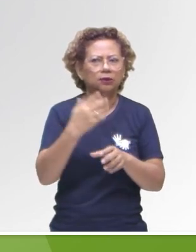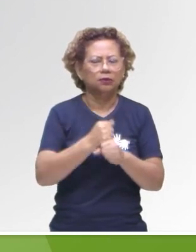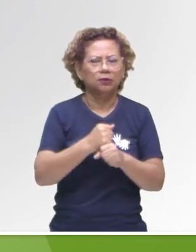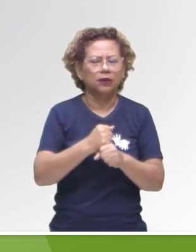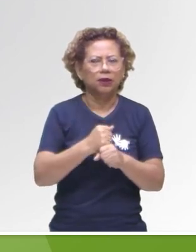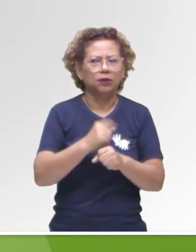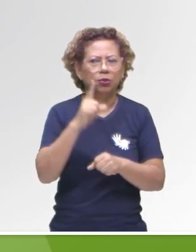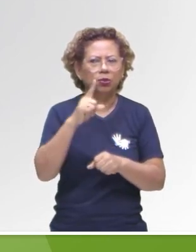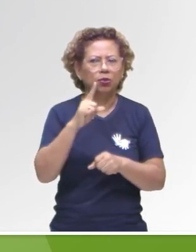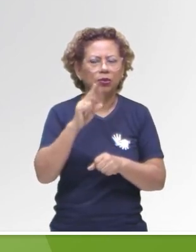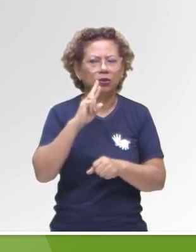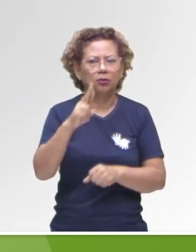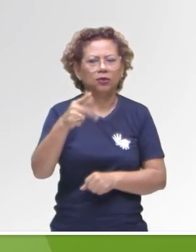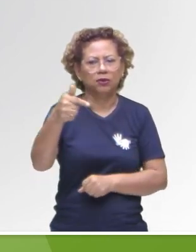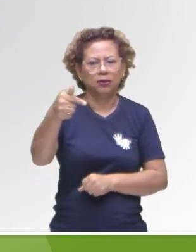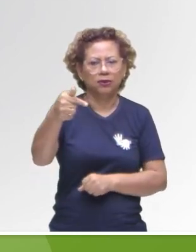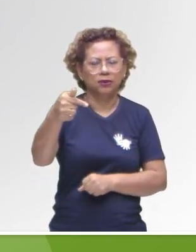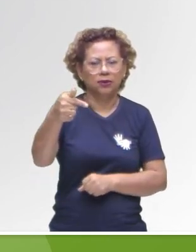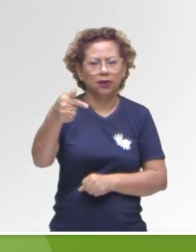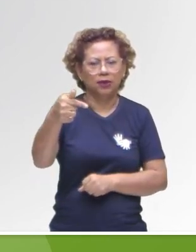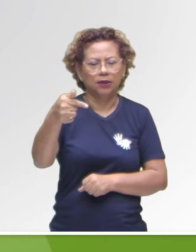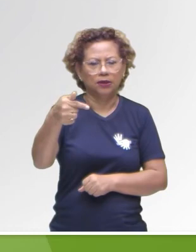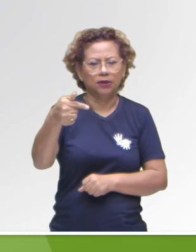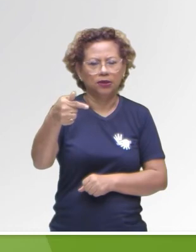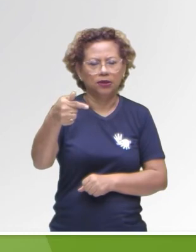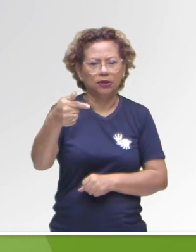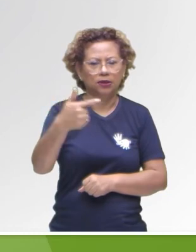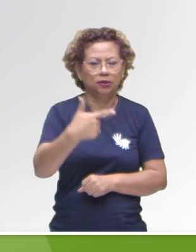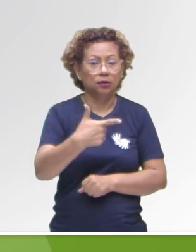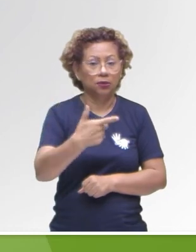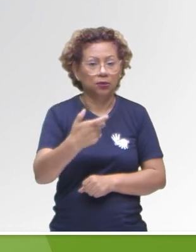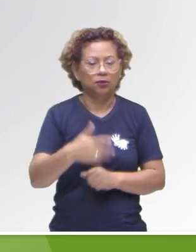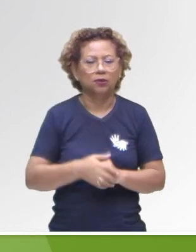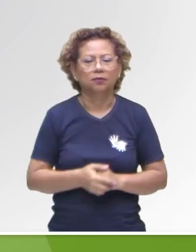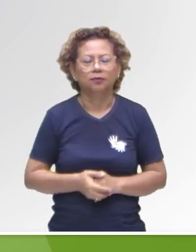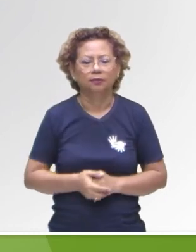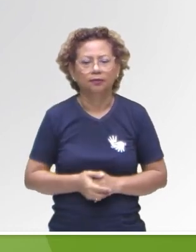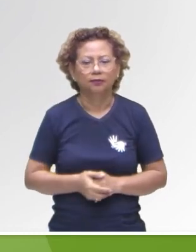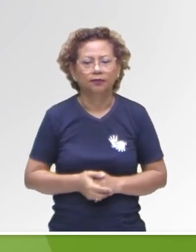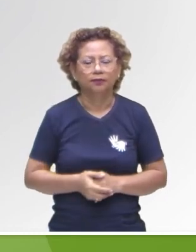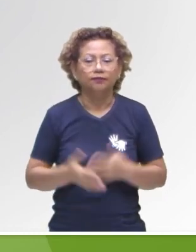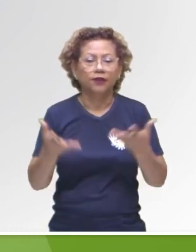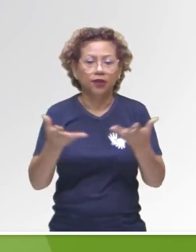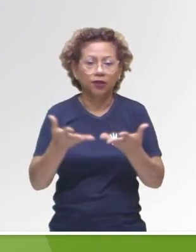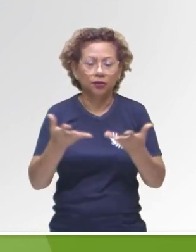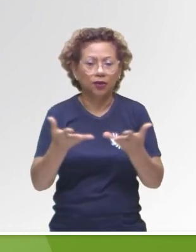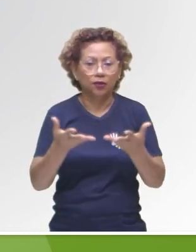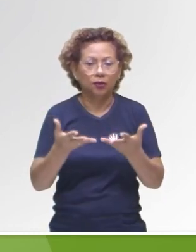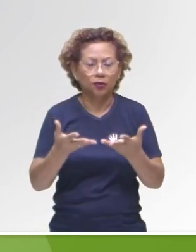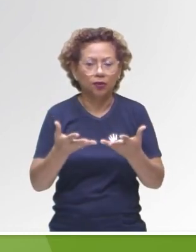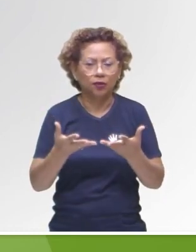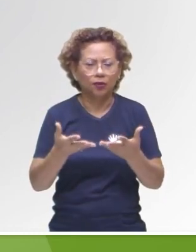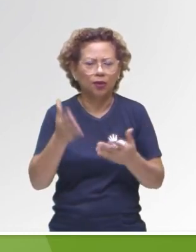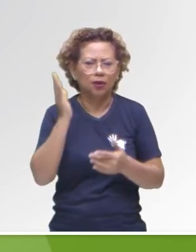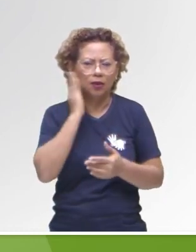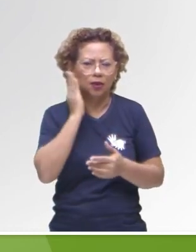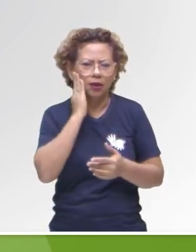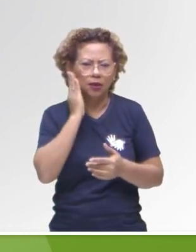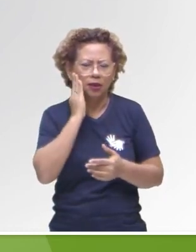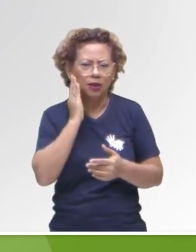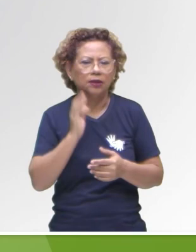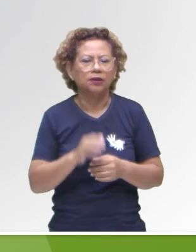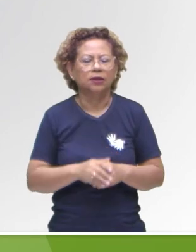7. Sobre 12. E aí eu descobri que 1 sobre C aqui